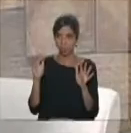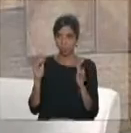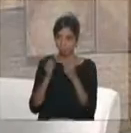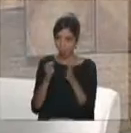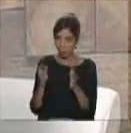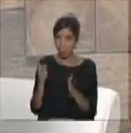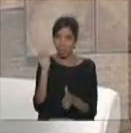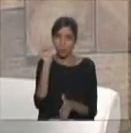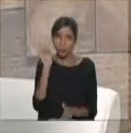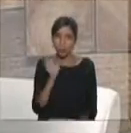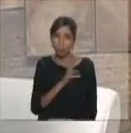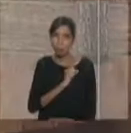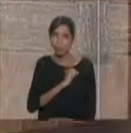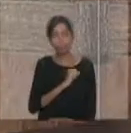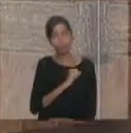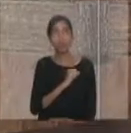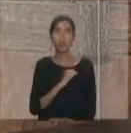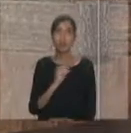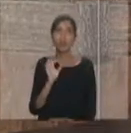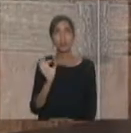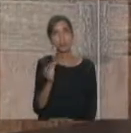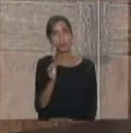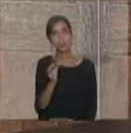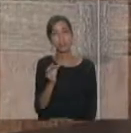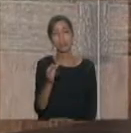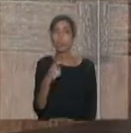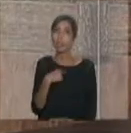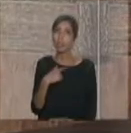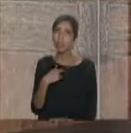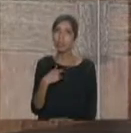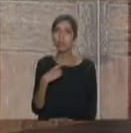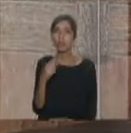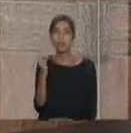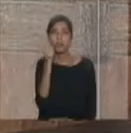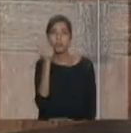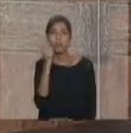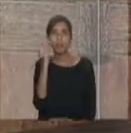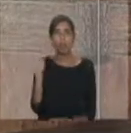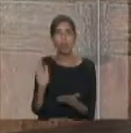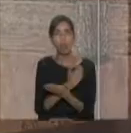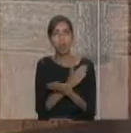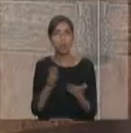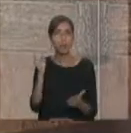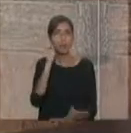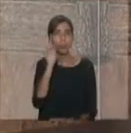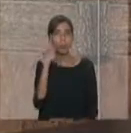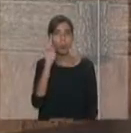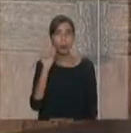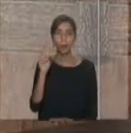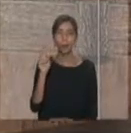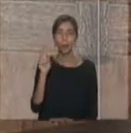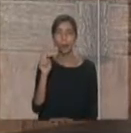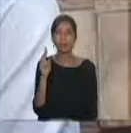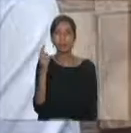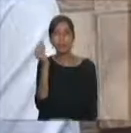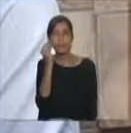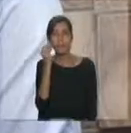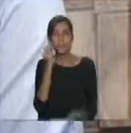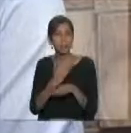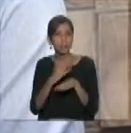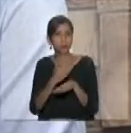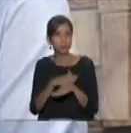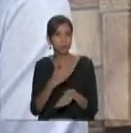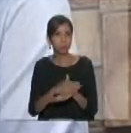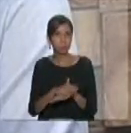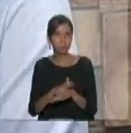imaginava começar pelo romance? Não, sim. Eu tinha feito alguns contos antes que foram meros exercícios, né?